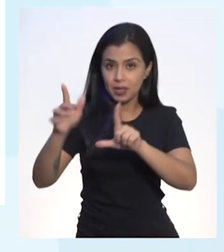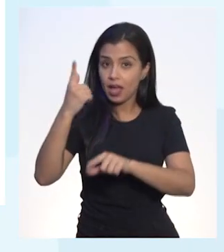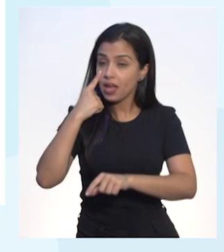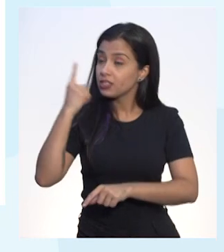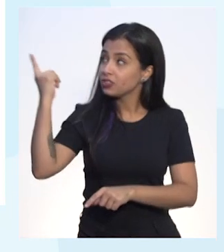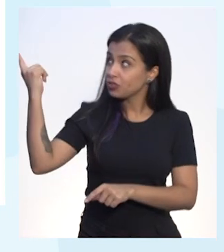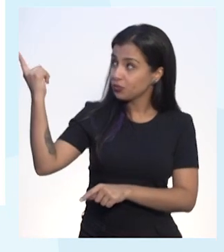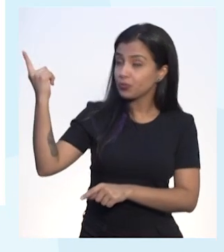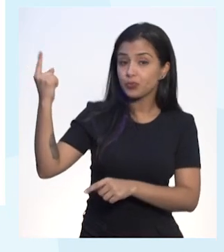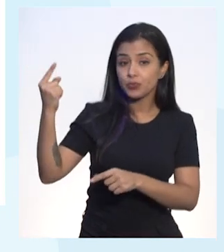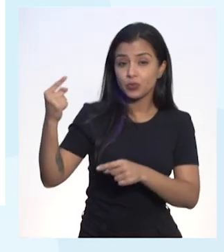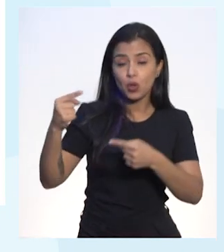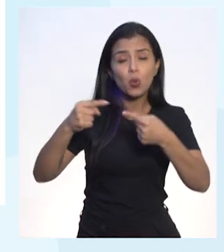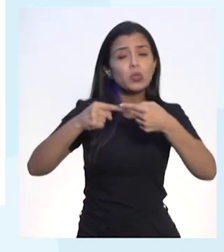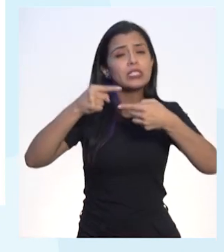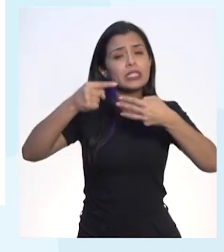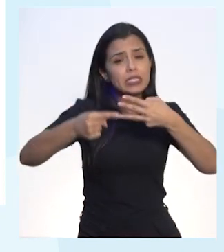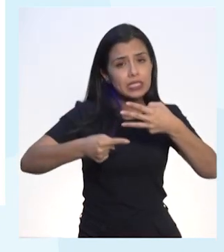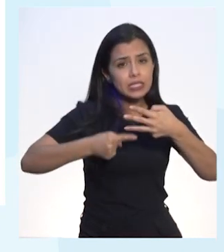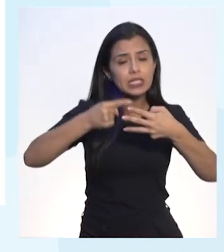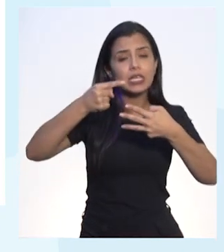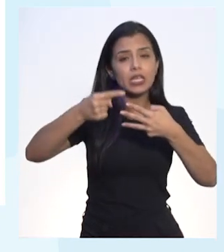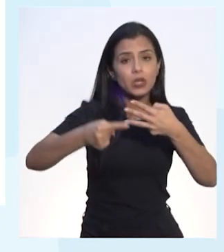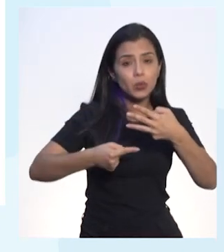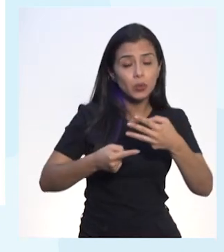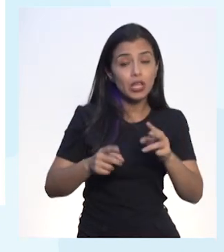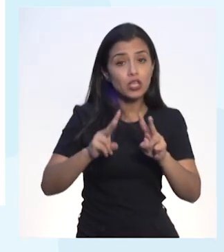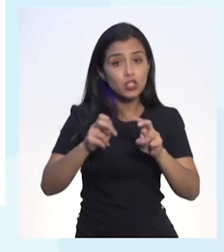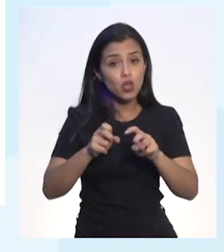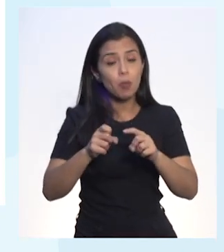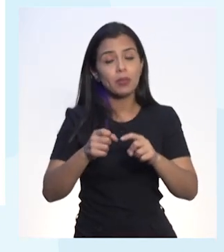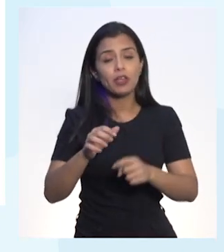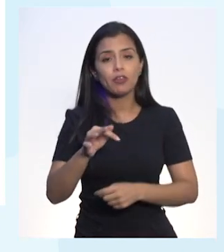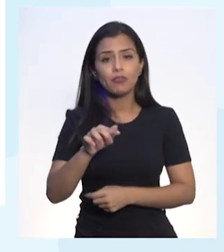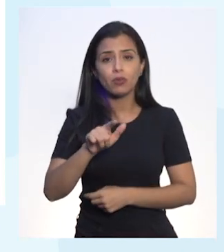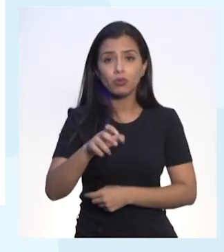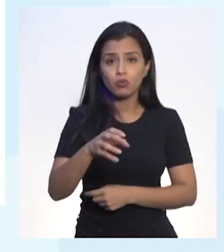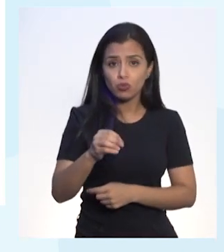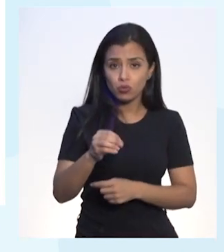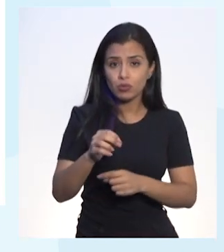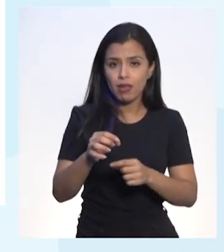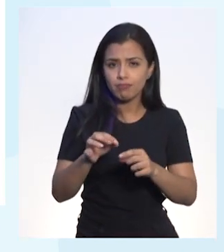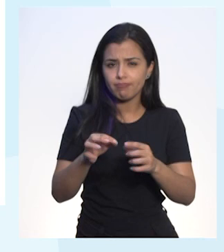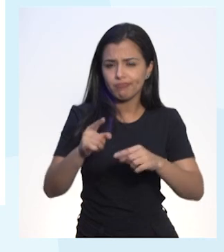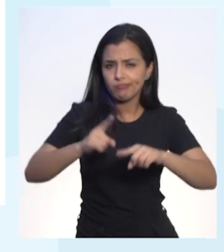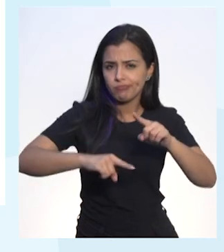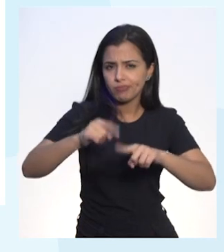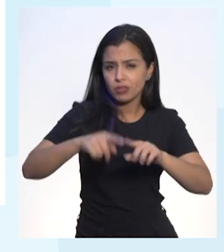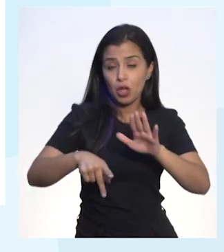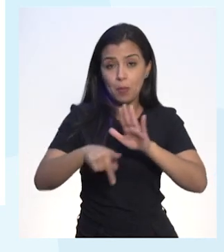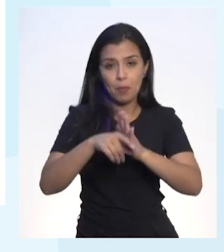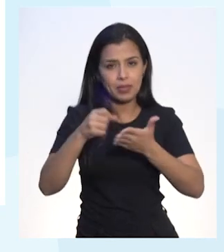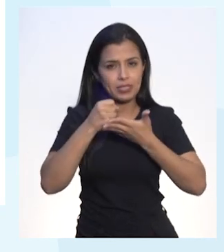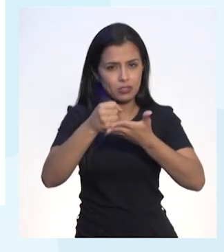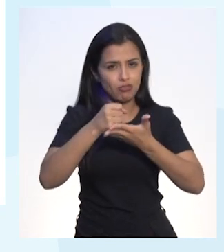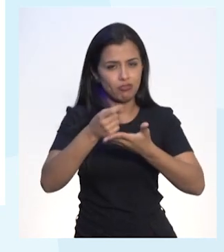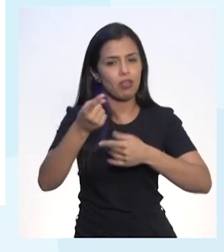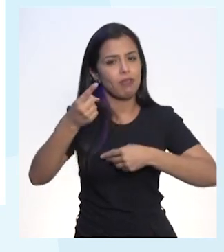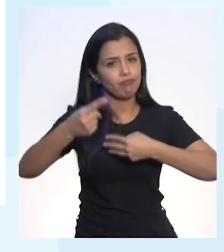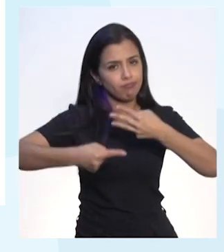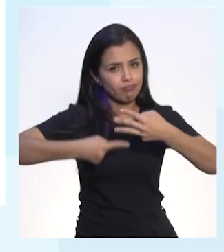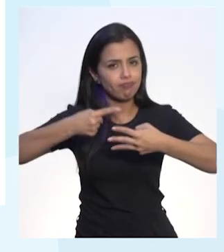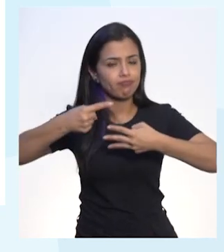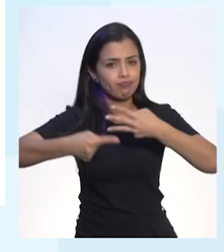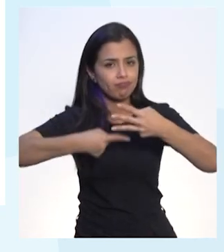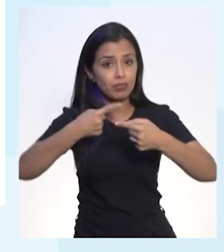esse ciclo que vai acontecer, né, quanto ao fluxo simplificado de resíduos nos sistemas de logística reversa. Então, o consumidor